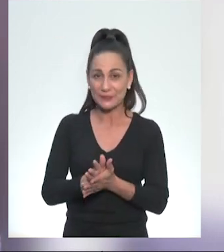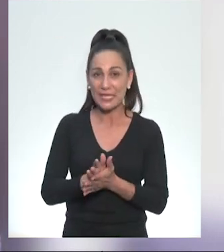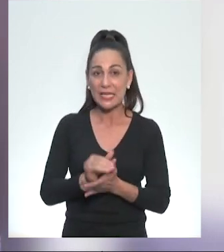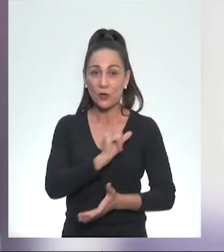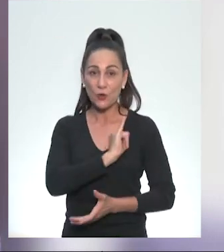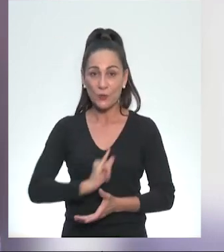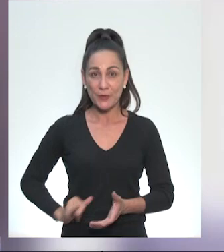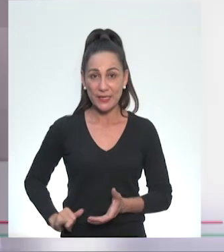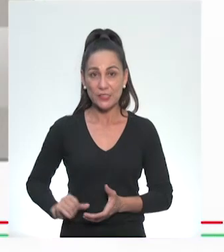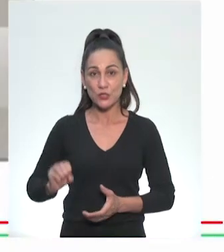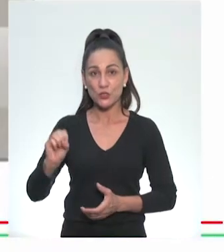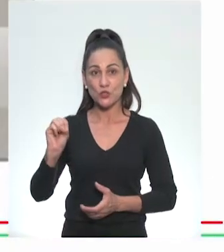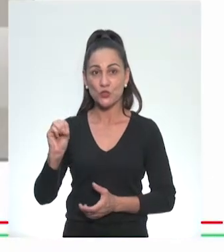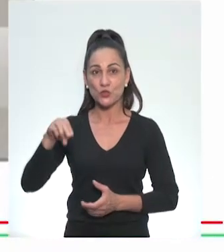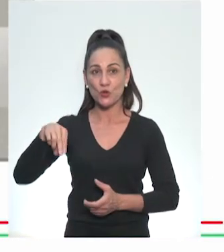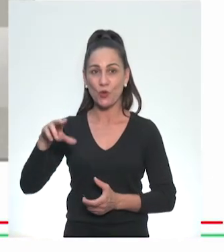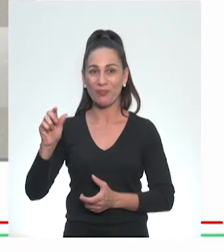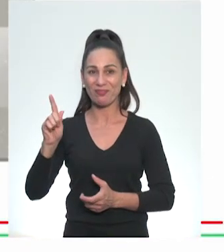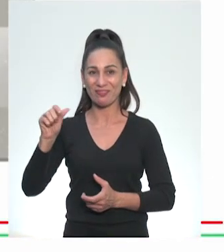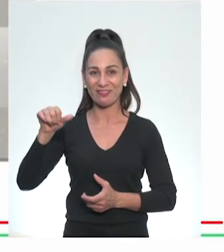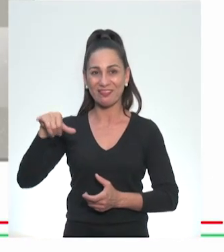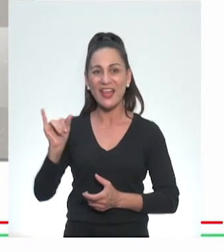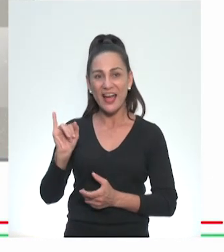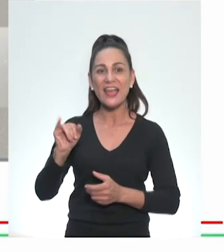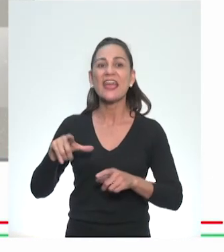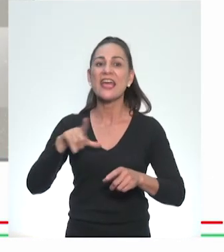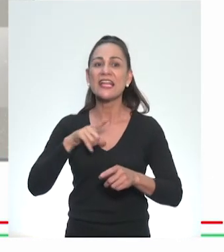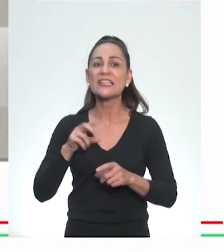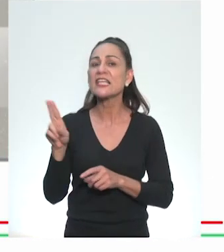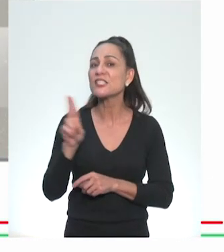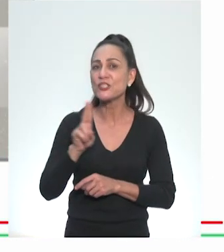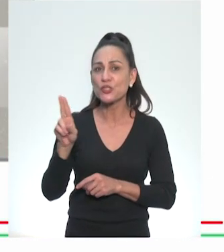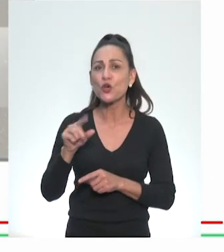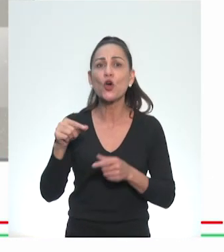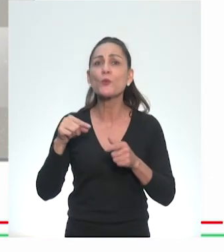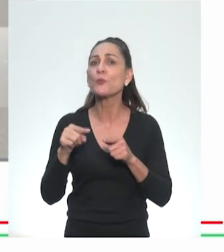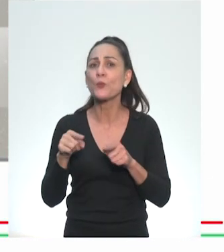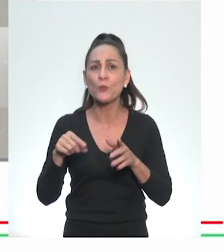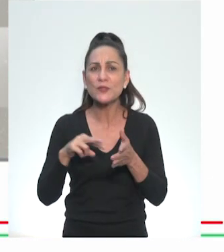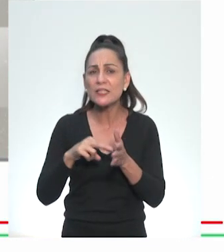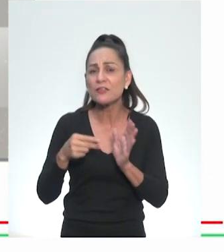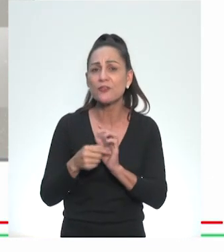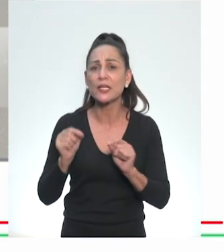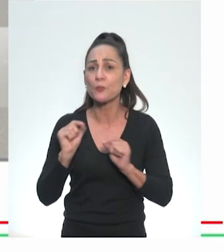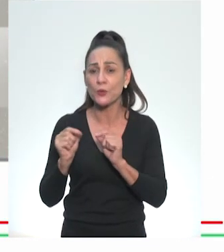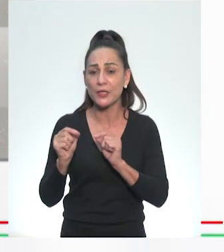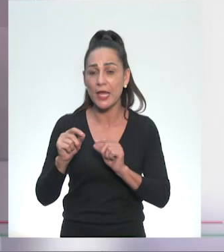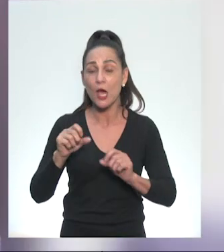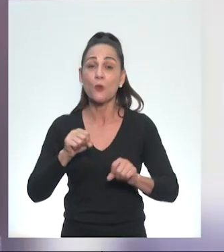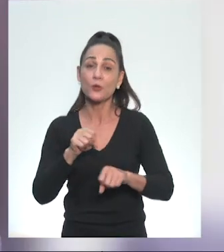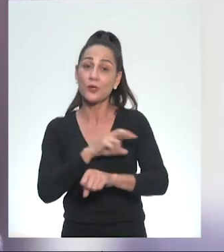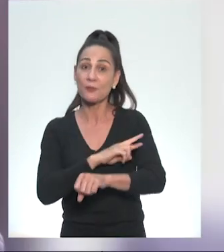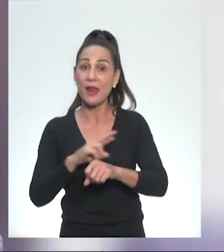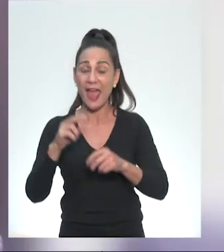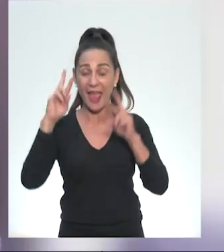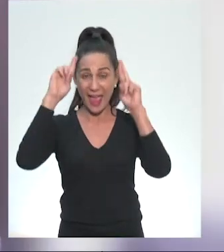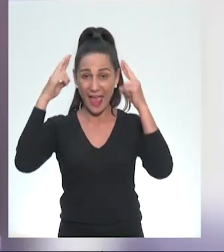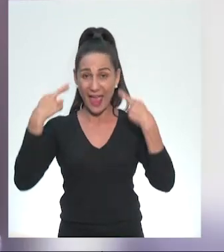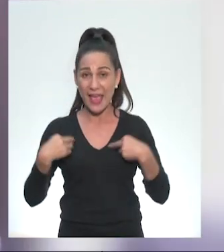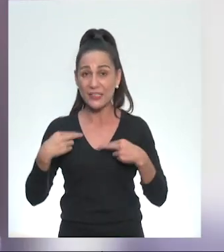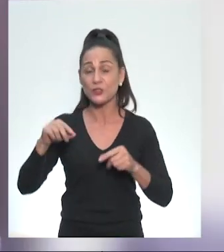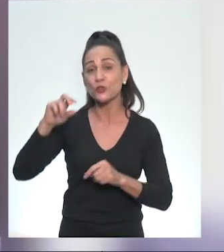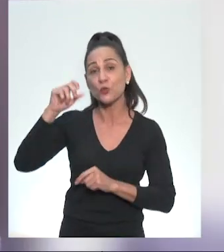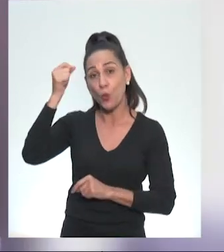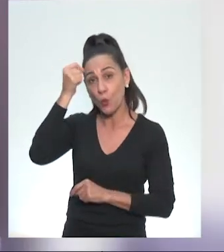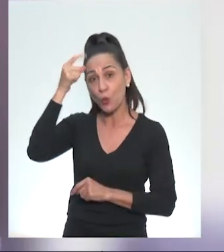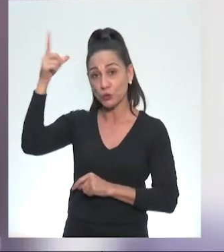Império Songhai. Ele tem aí esse nome em função do seu grupo étnico-cultural, os Songhais. E ele é formado